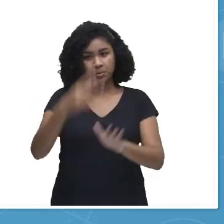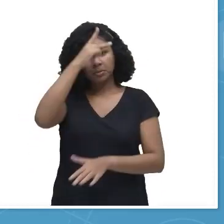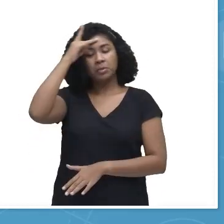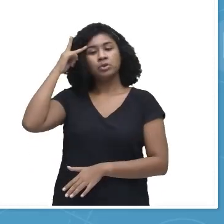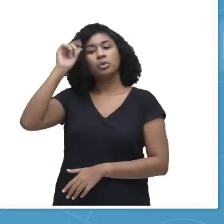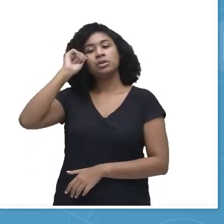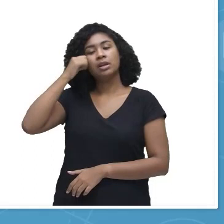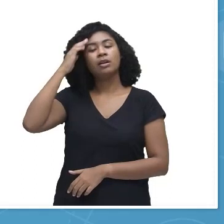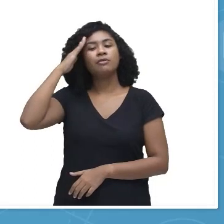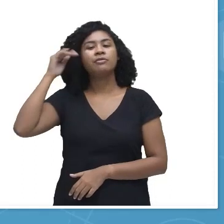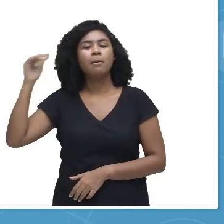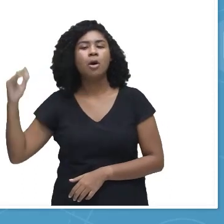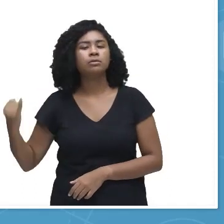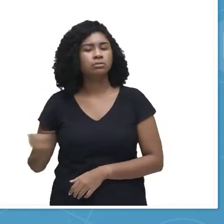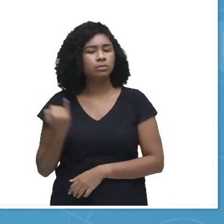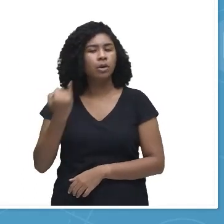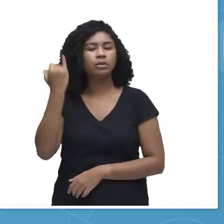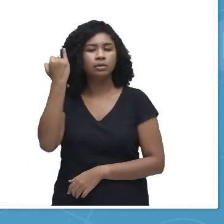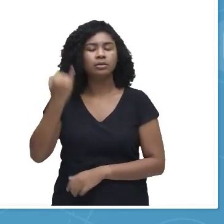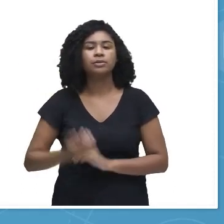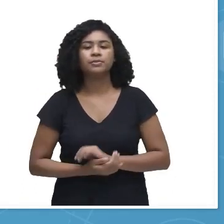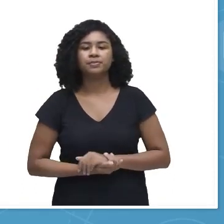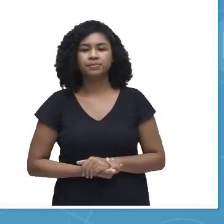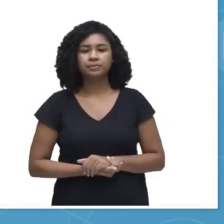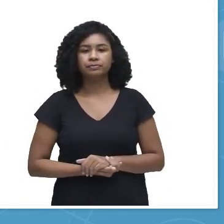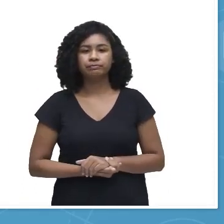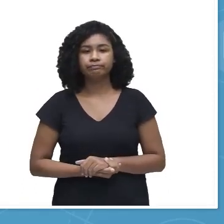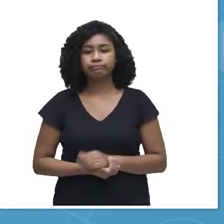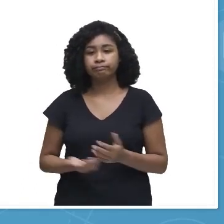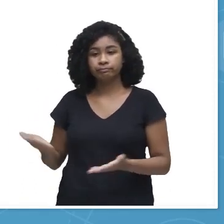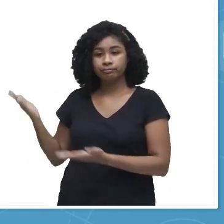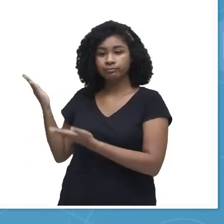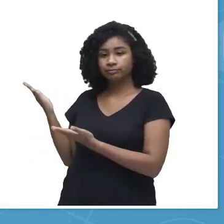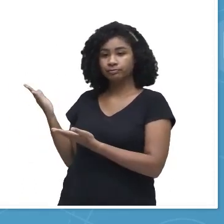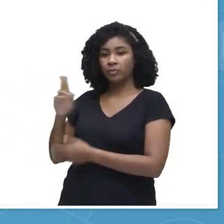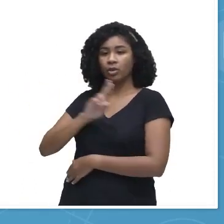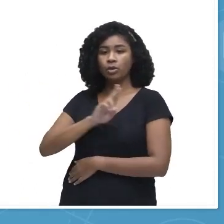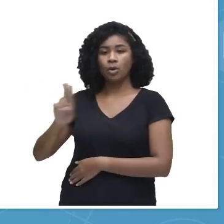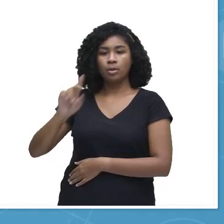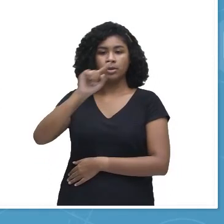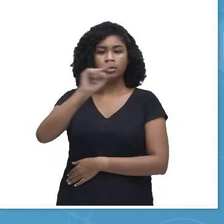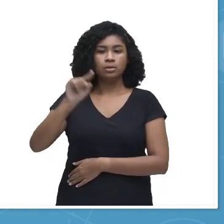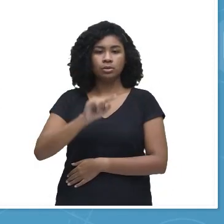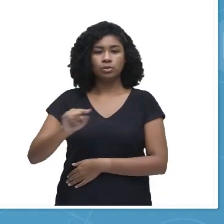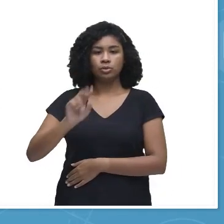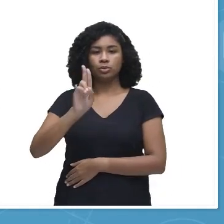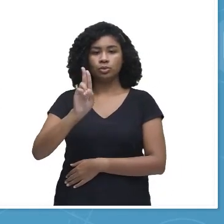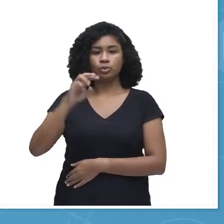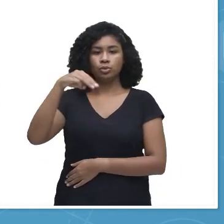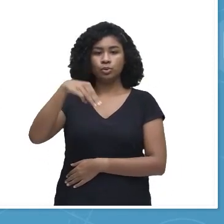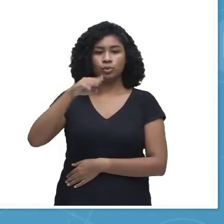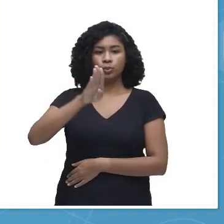Vamos trabalhar com o primeiro representante, que é o Zumbi. Quem foi Zumbi?